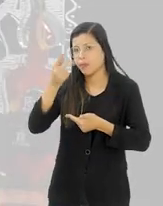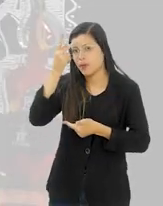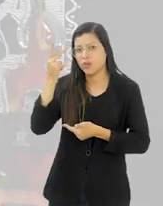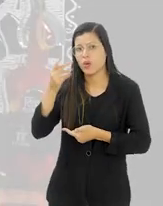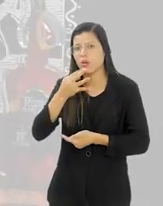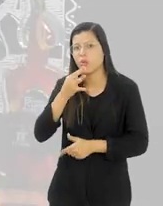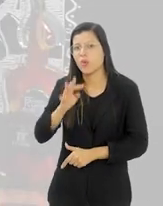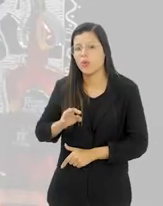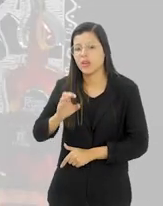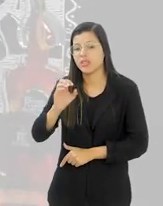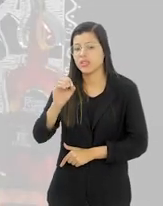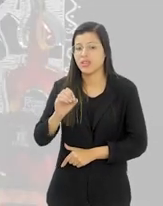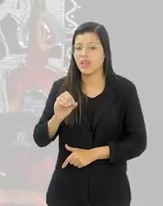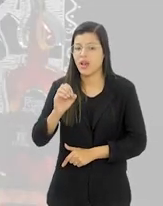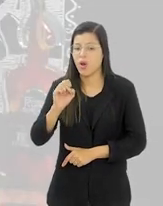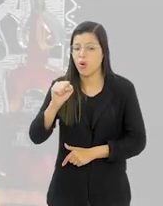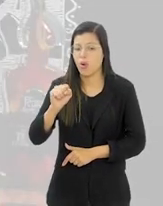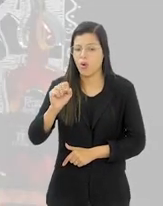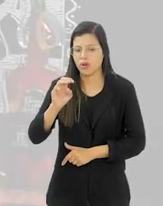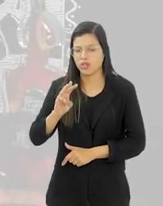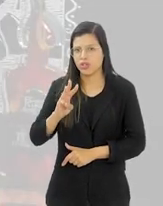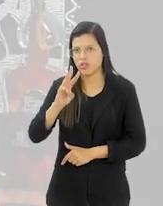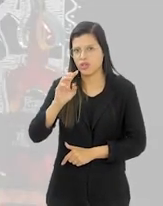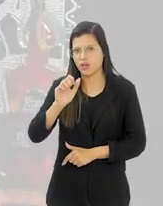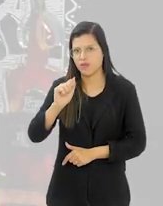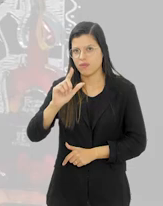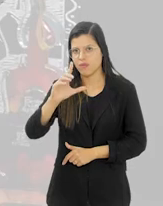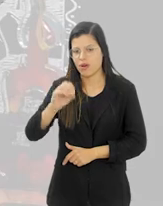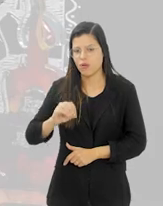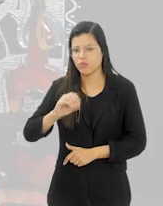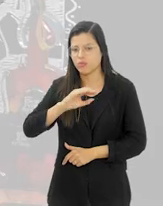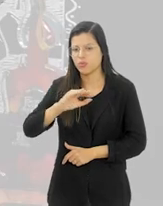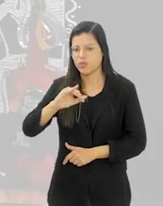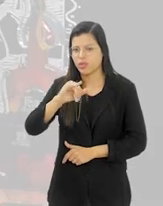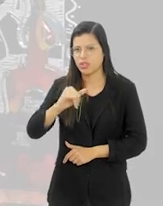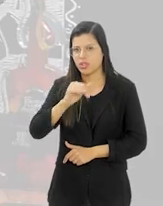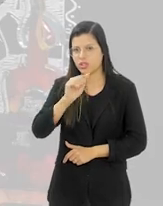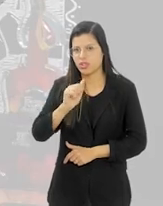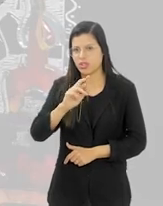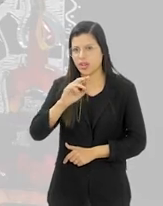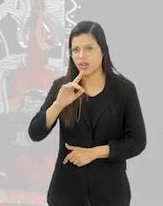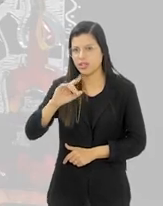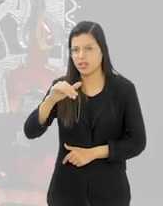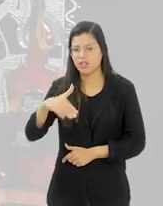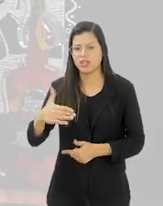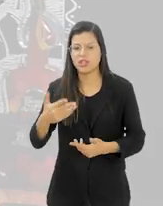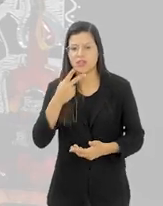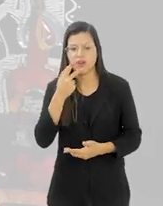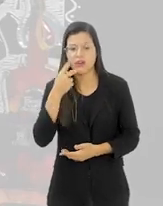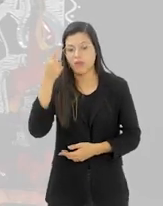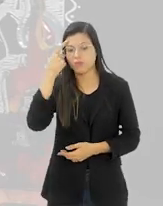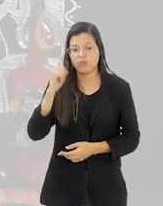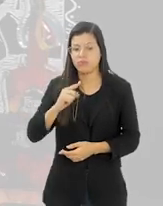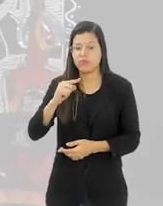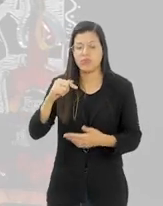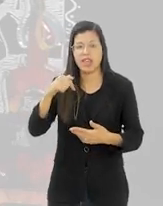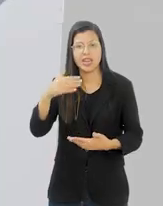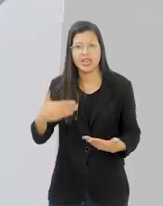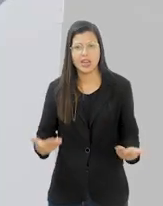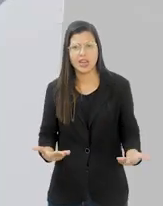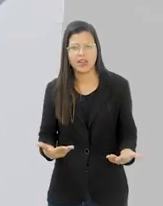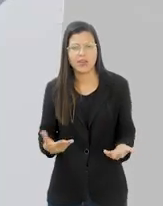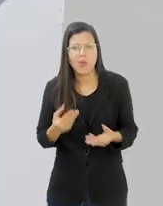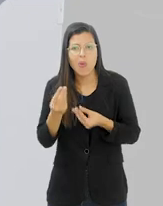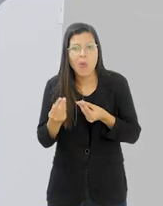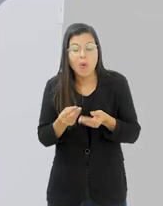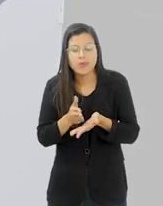conhecia Oswaldo Jardim. Sim. Eu perguntei, vamos fazer uma homenagem a Oswaldo Jardim? Mas não sei nem quem é. Como?